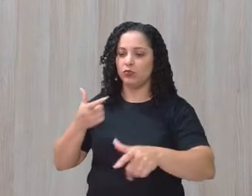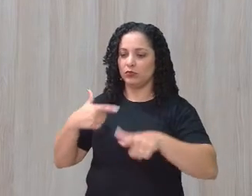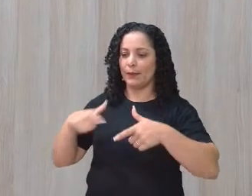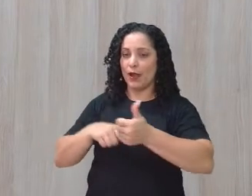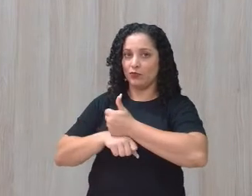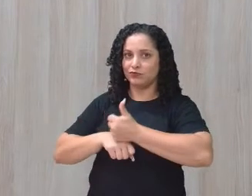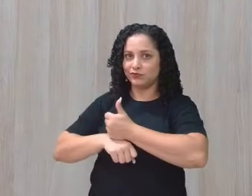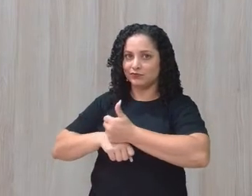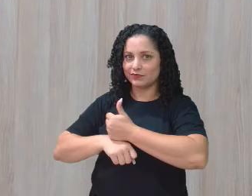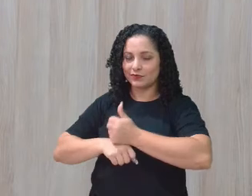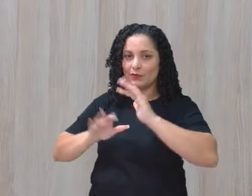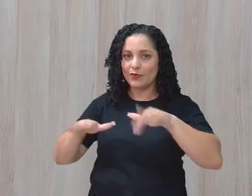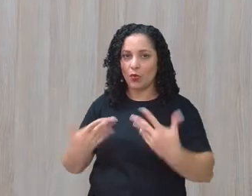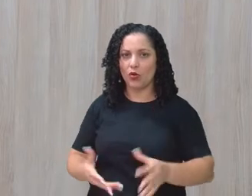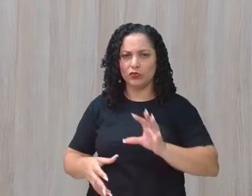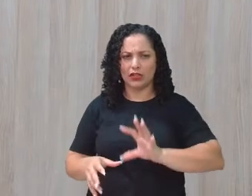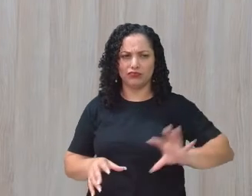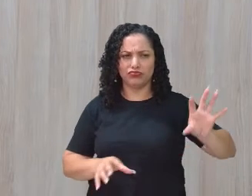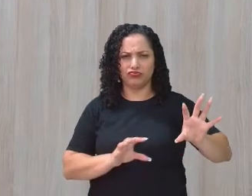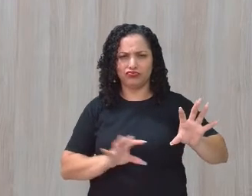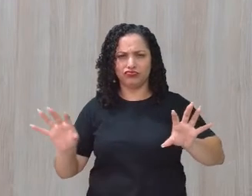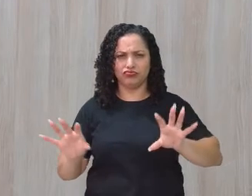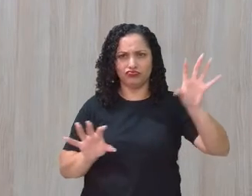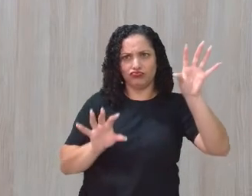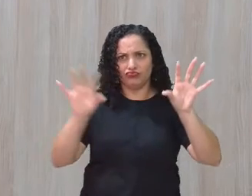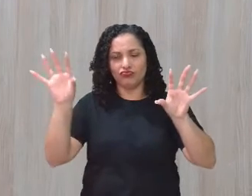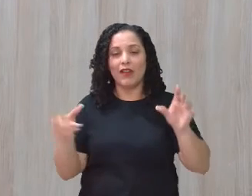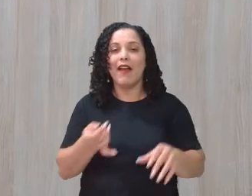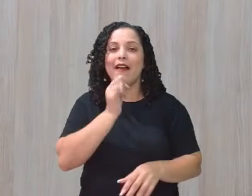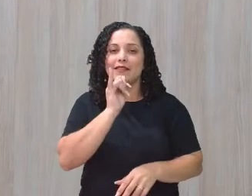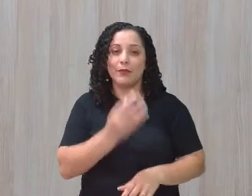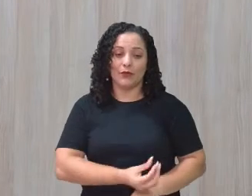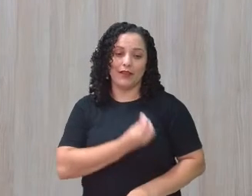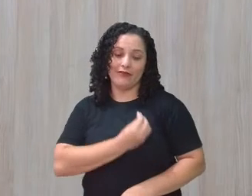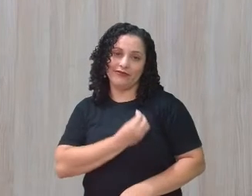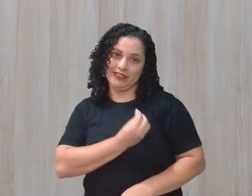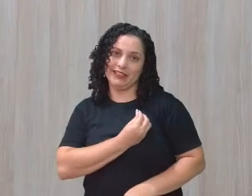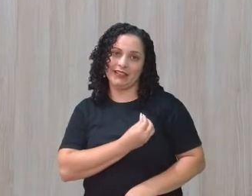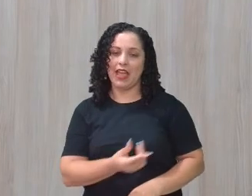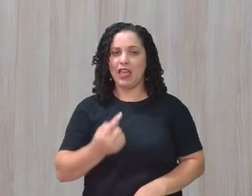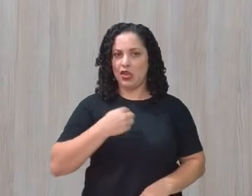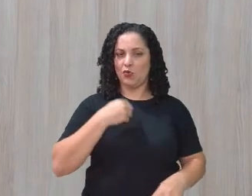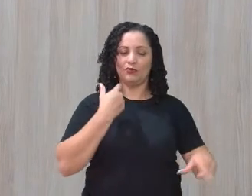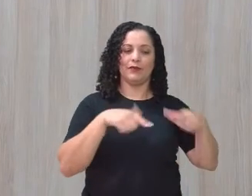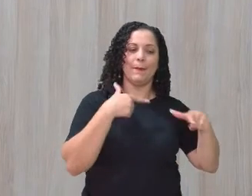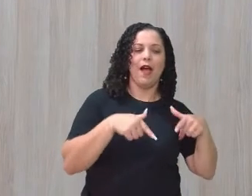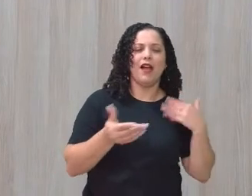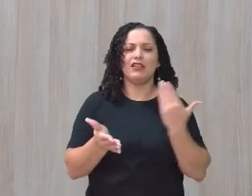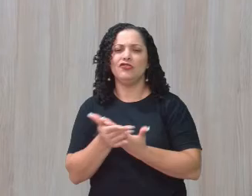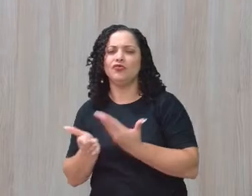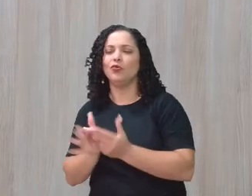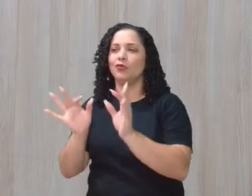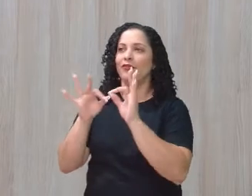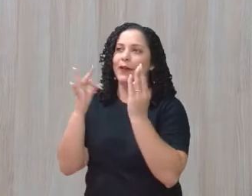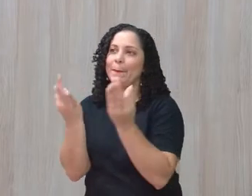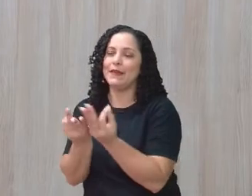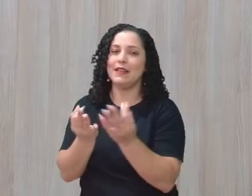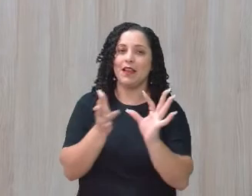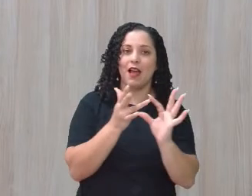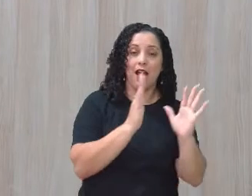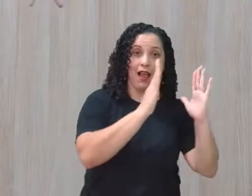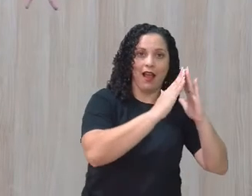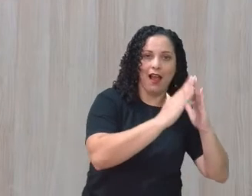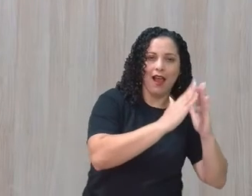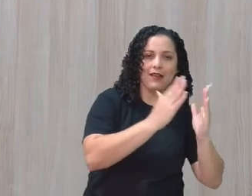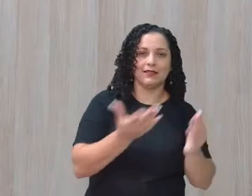essas diferentes camadas, por exemplo, na nossa vida, né? Eu trabalho, estudo, tenho uma família, tenho uma casa, tenho